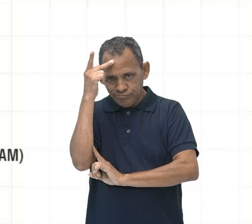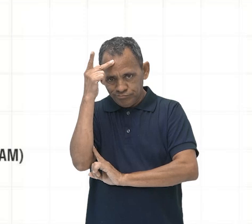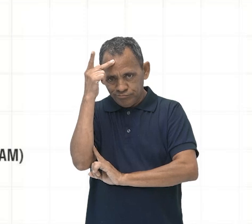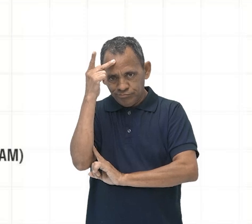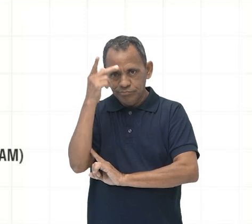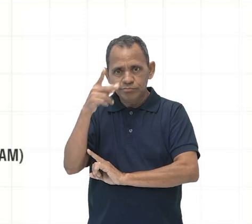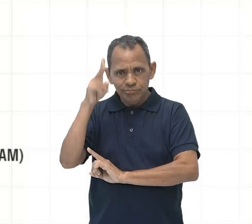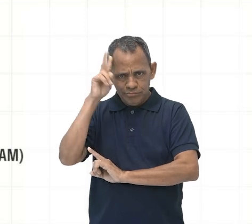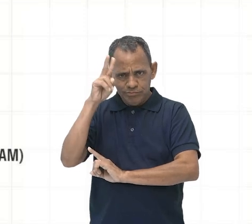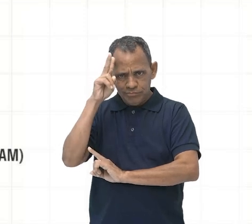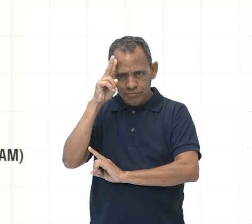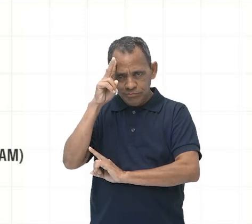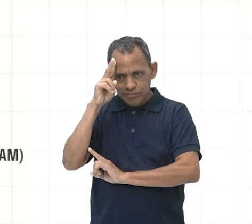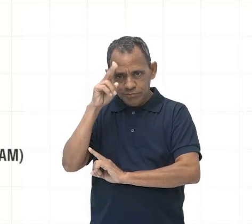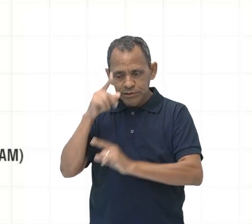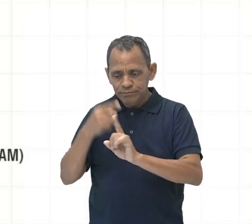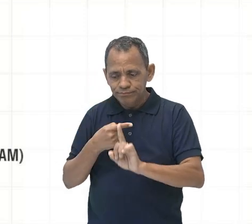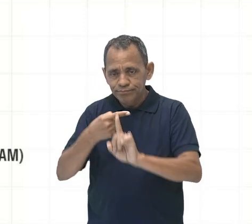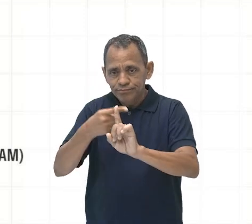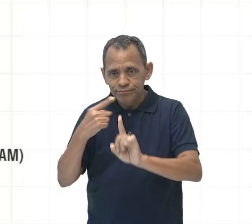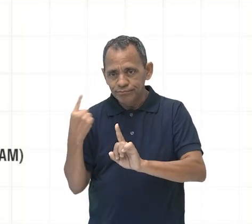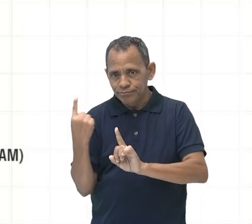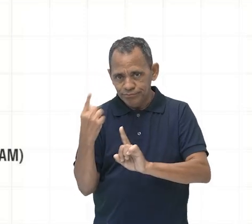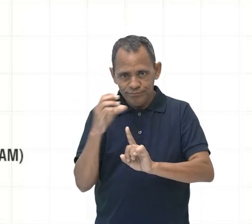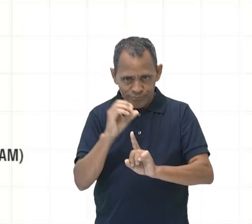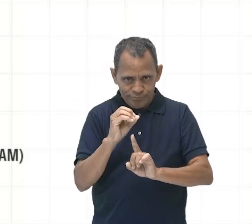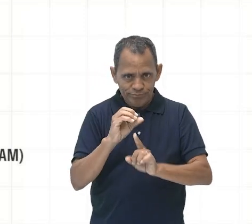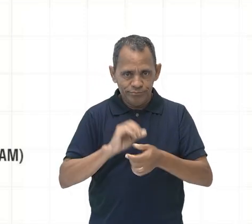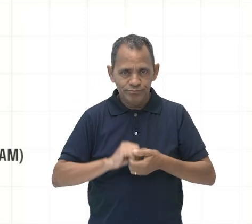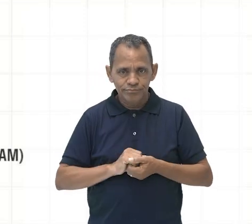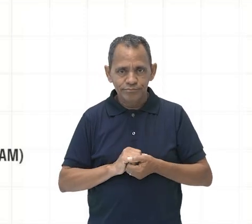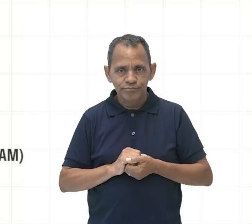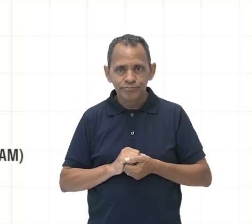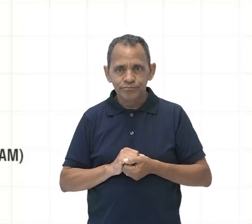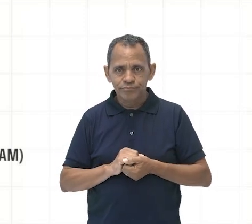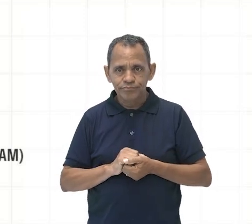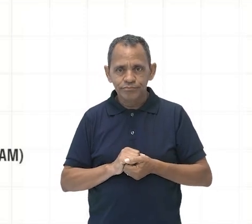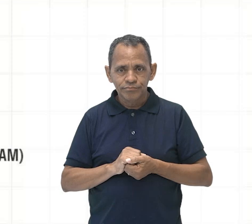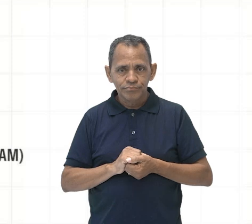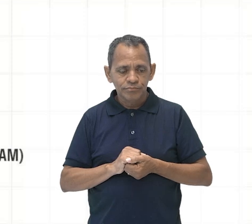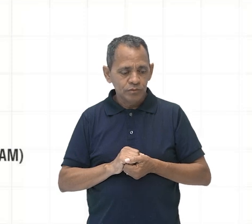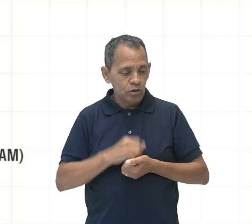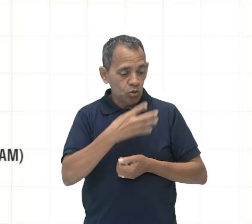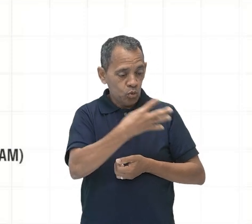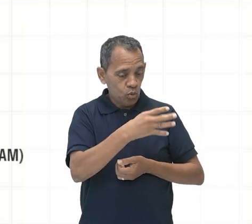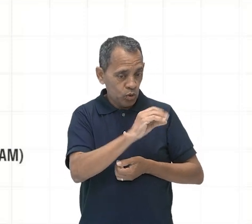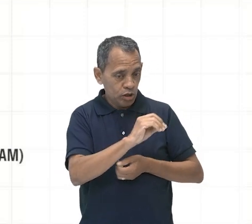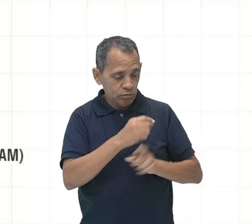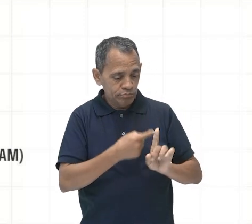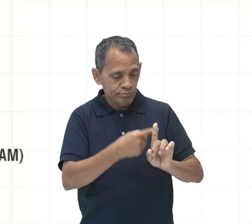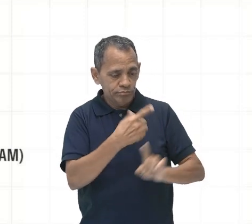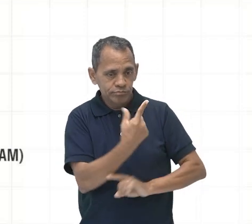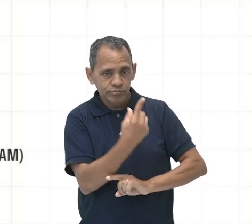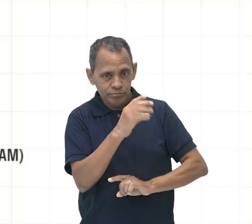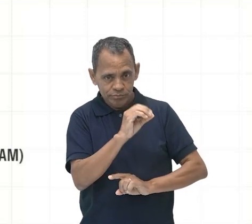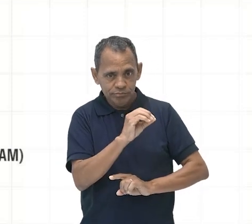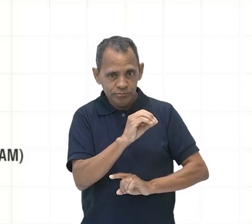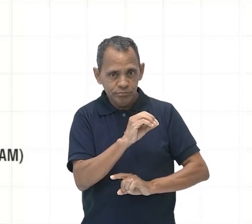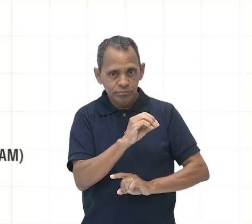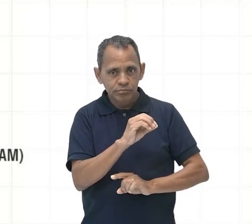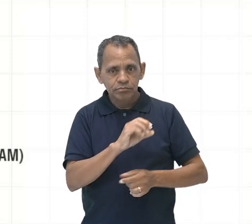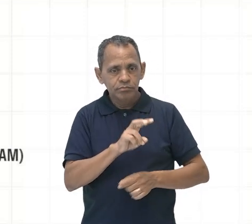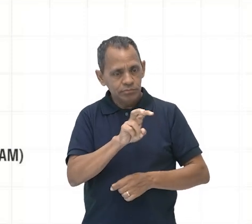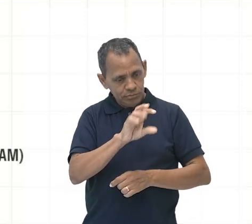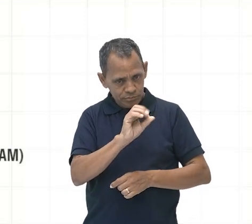né? Se for mantida a mesma proporção, quantos dias a comida durará, certo?